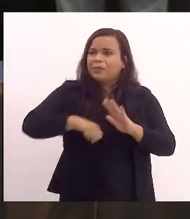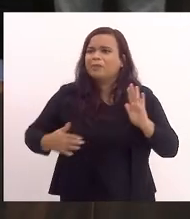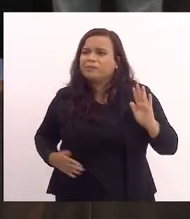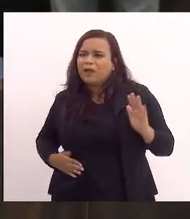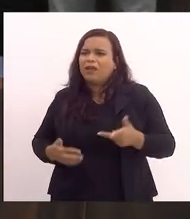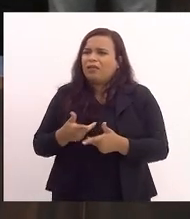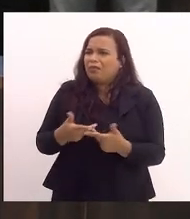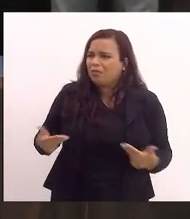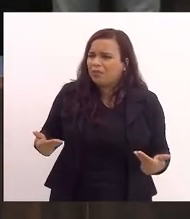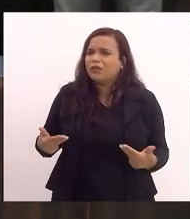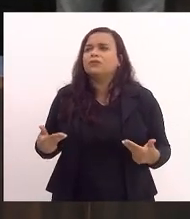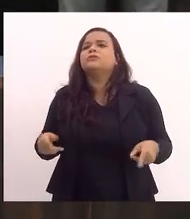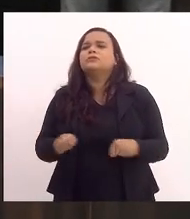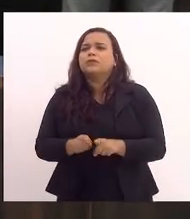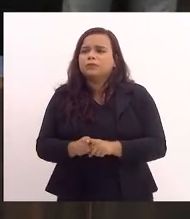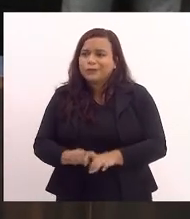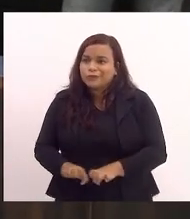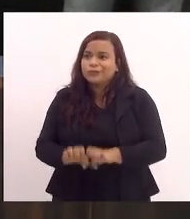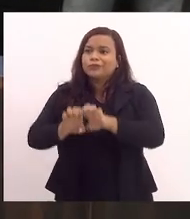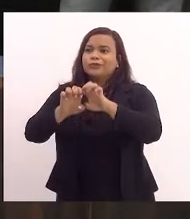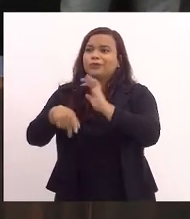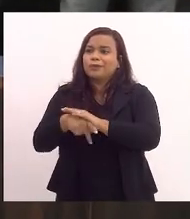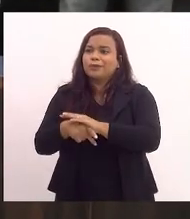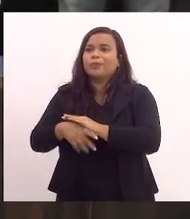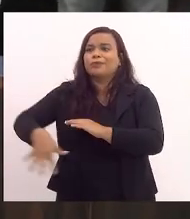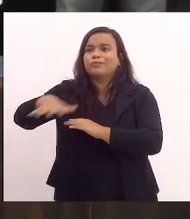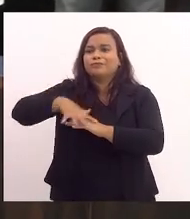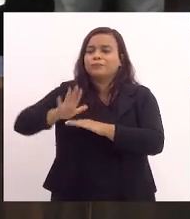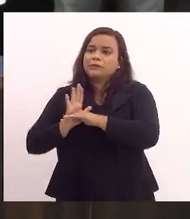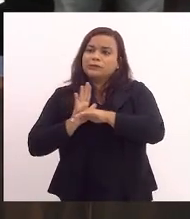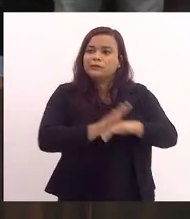eles são alvo também da estrutura e do aparato